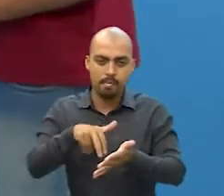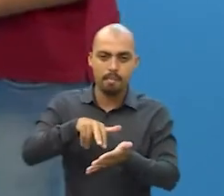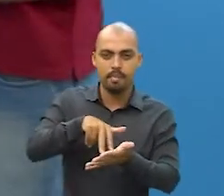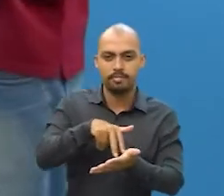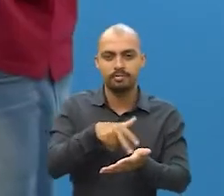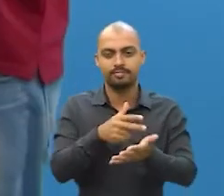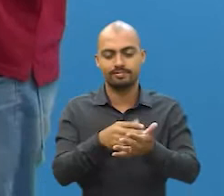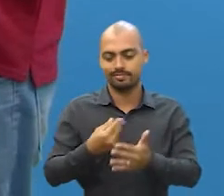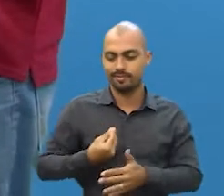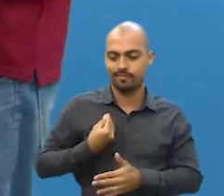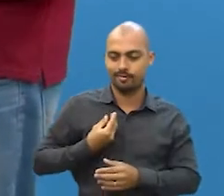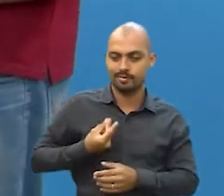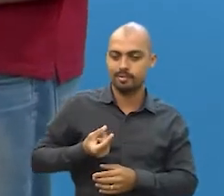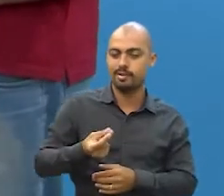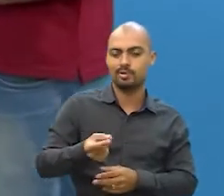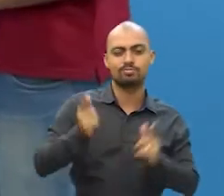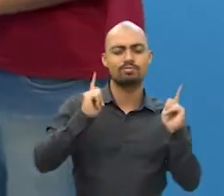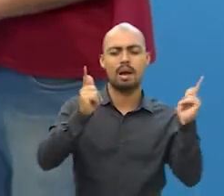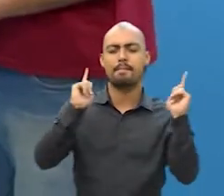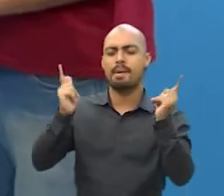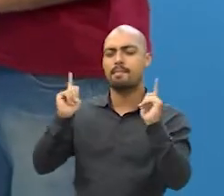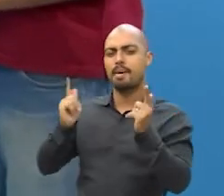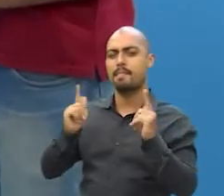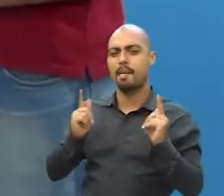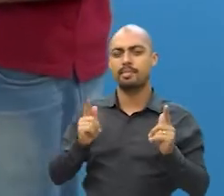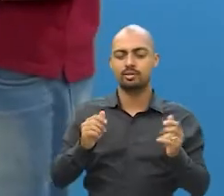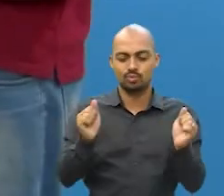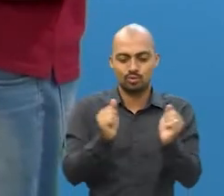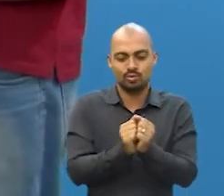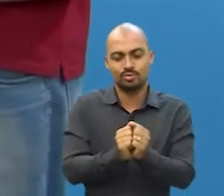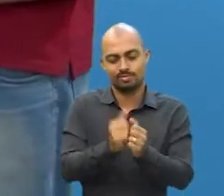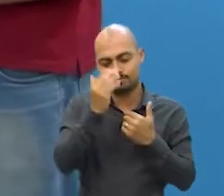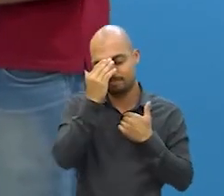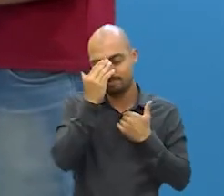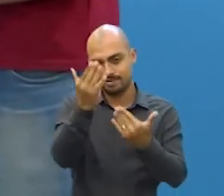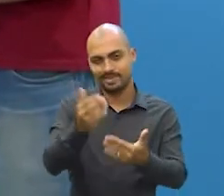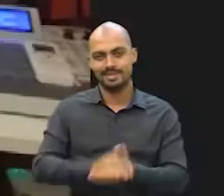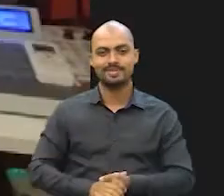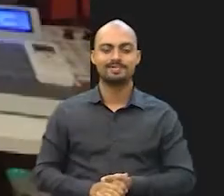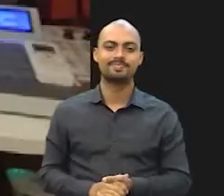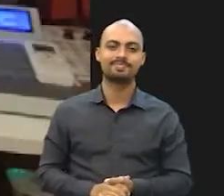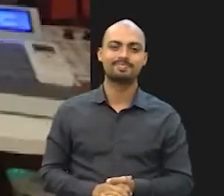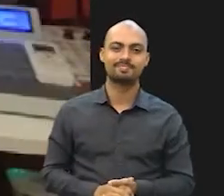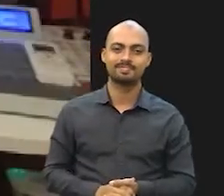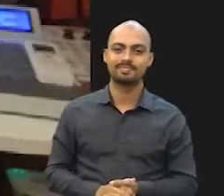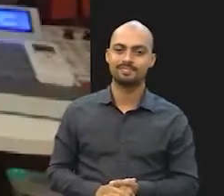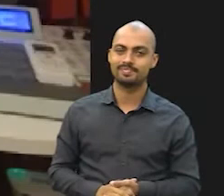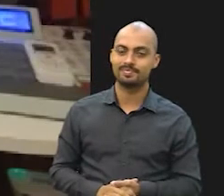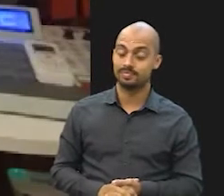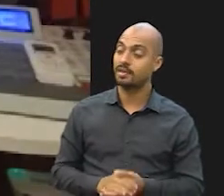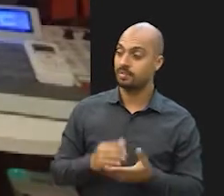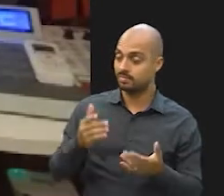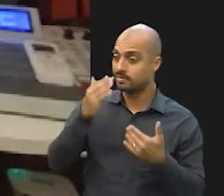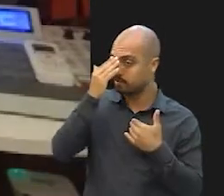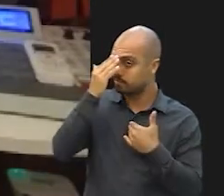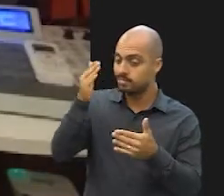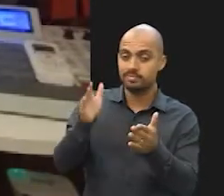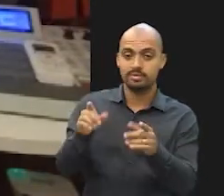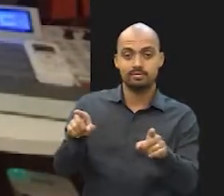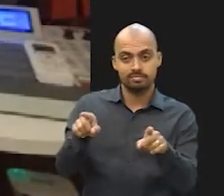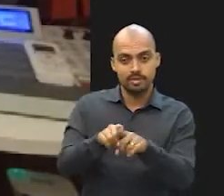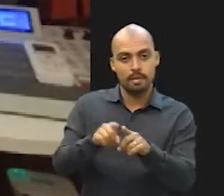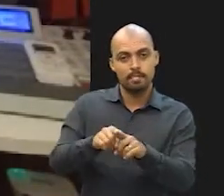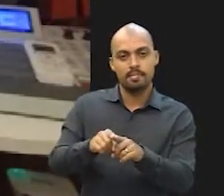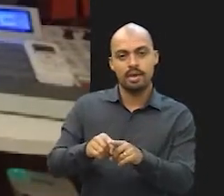da vida para a gente curtir junto uma aglomeração bacana. Obrigado mesmo. Sem dúvida nenhuma, eu agradeço também pelo espaço,